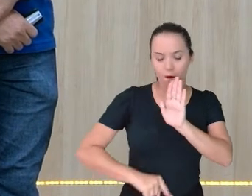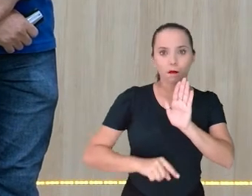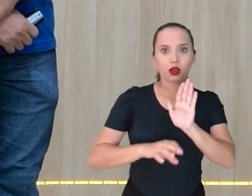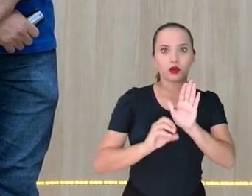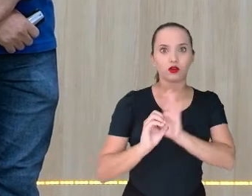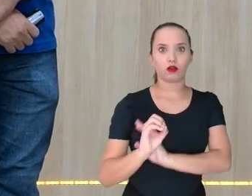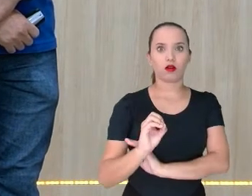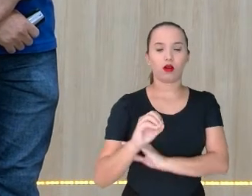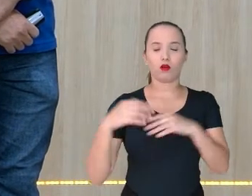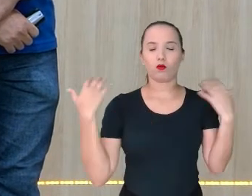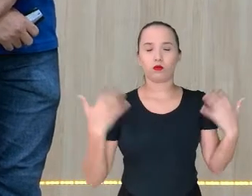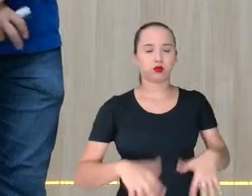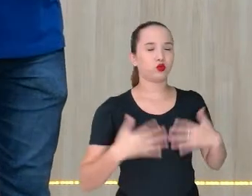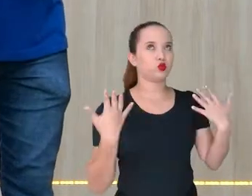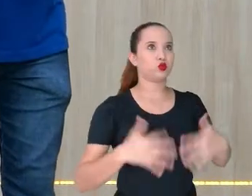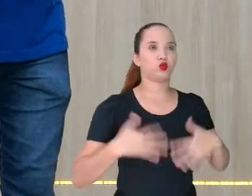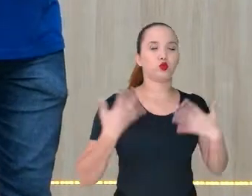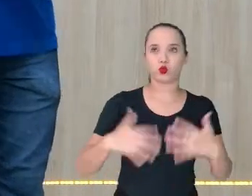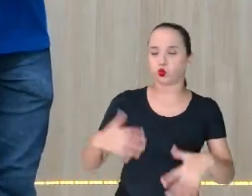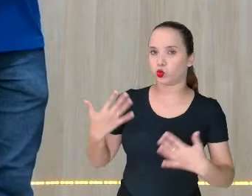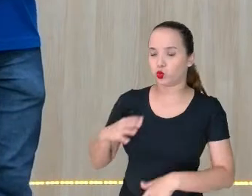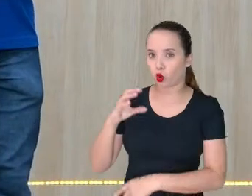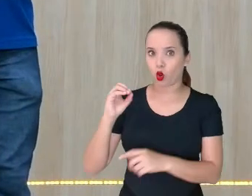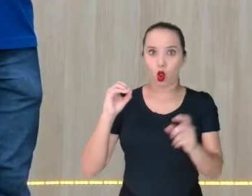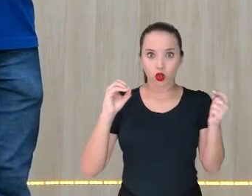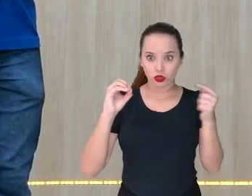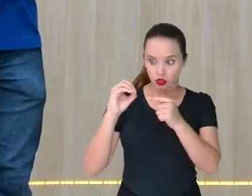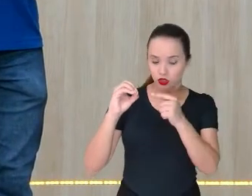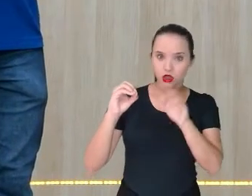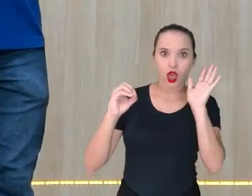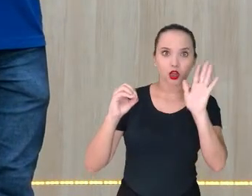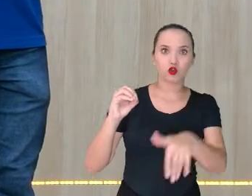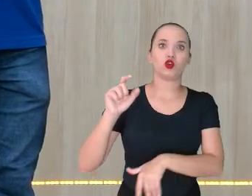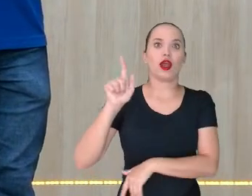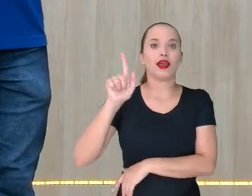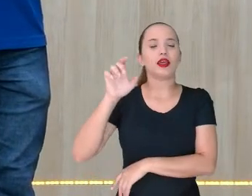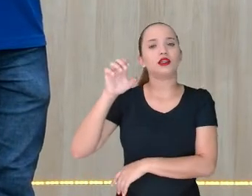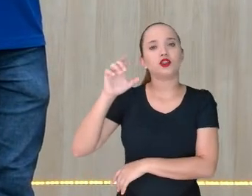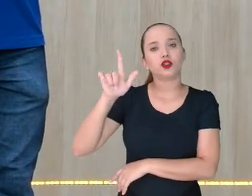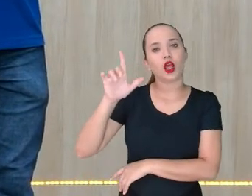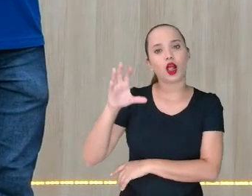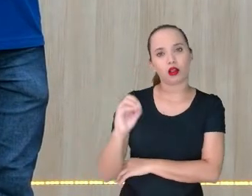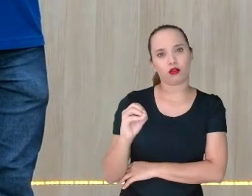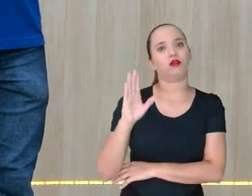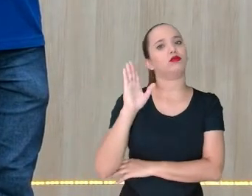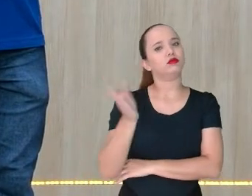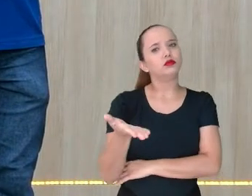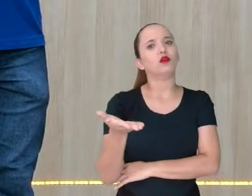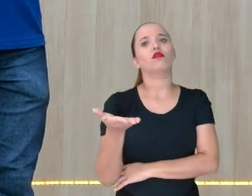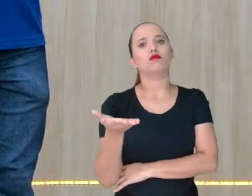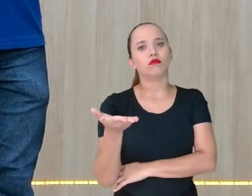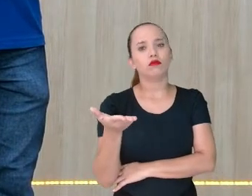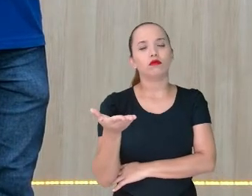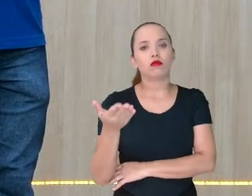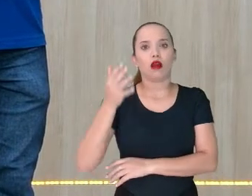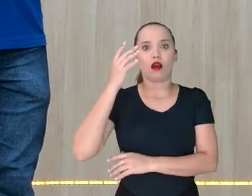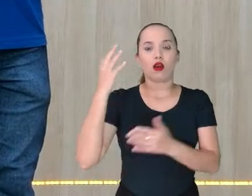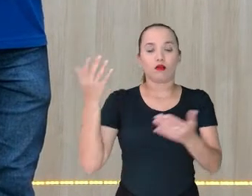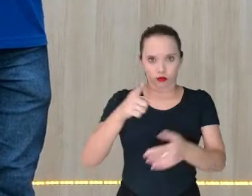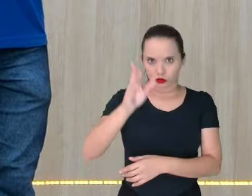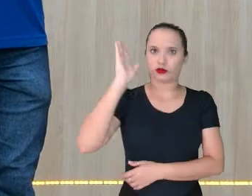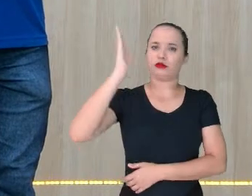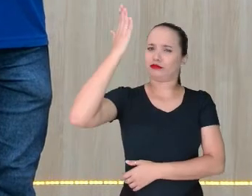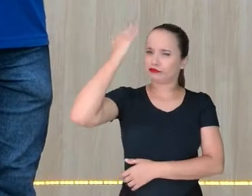zero, minha gente, zero congela. É zero? Né? Zero congela. Você sabe que a gente aprende em ciências,